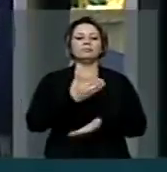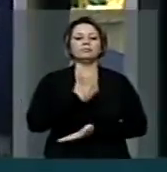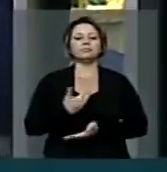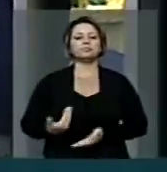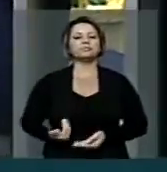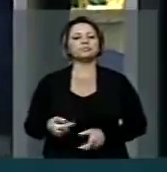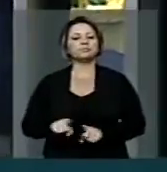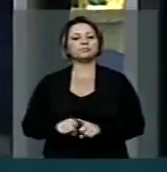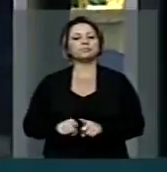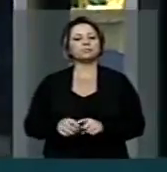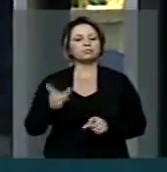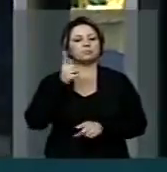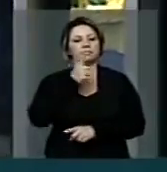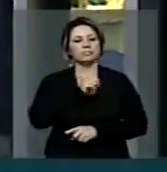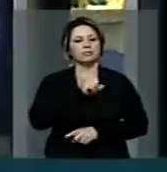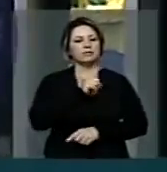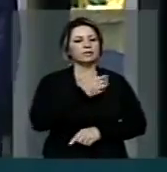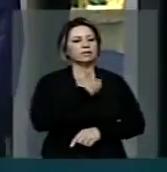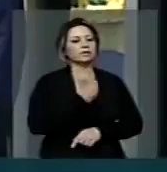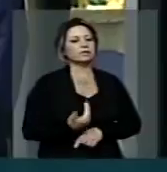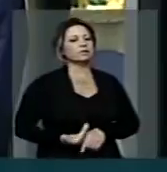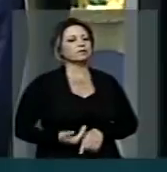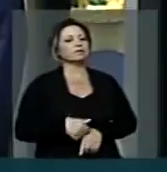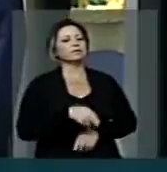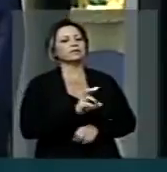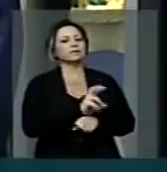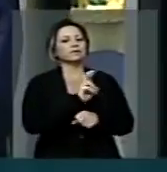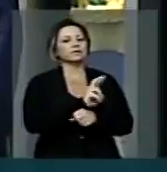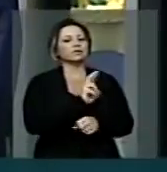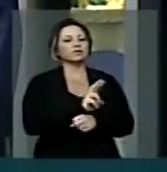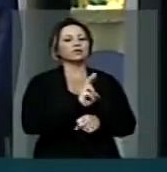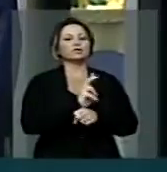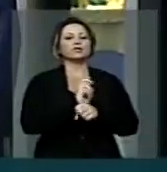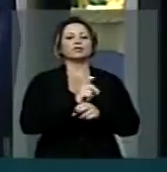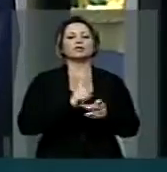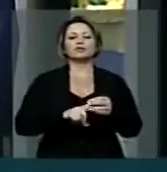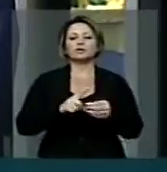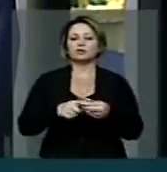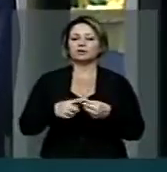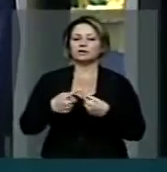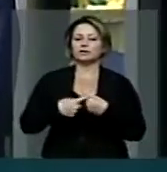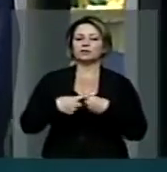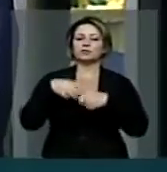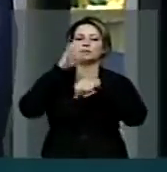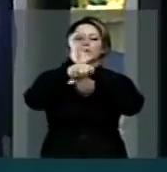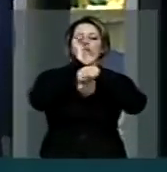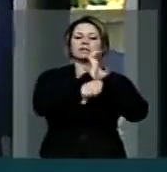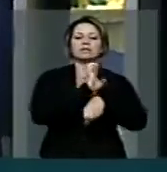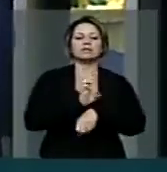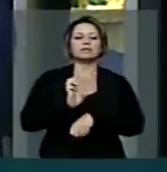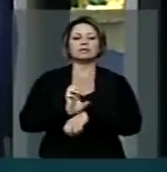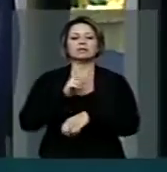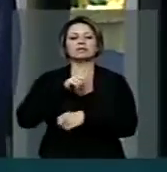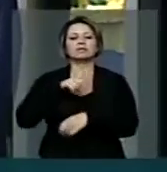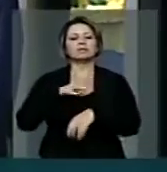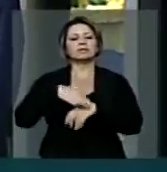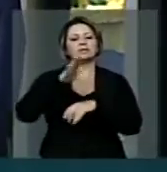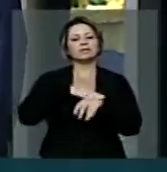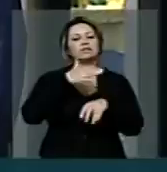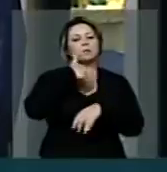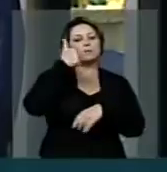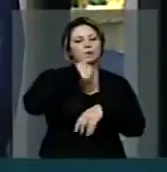que o governo destina, os municípios, os estados, sejam cada vez